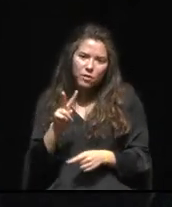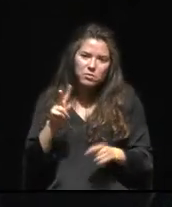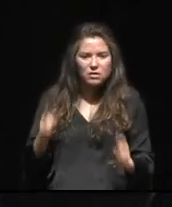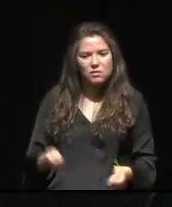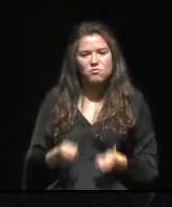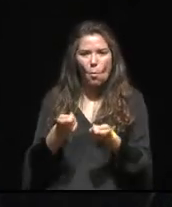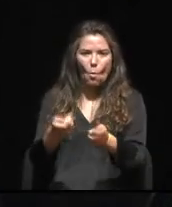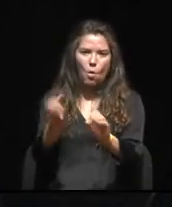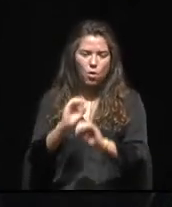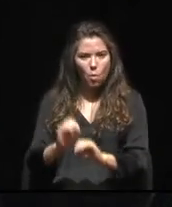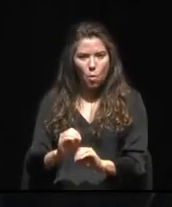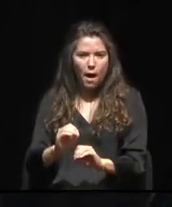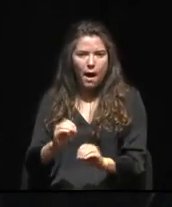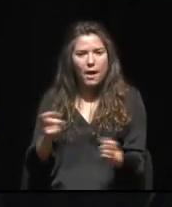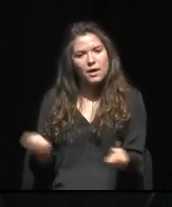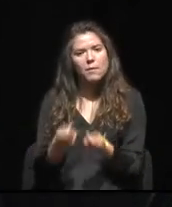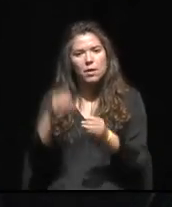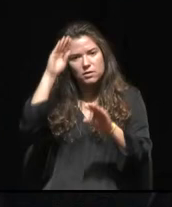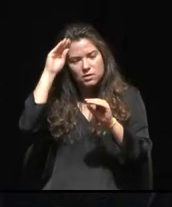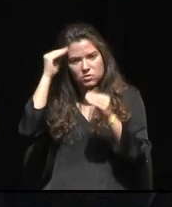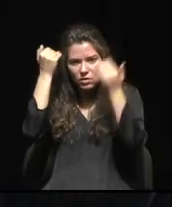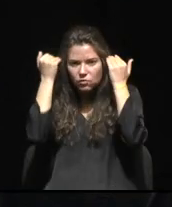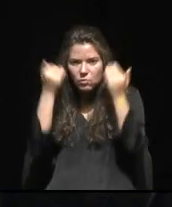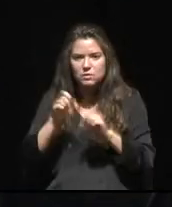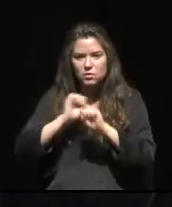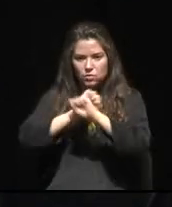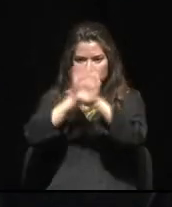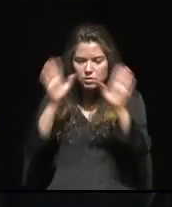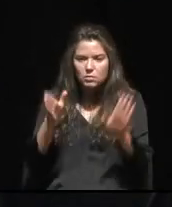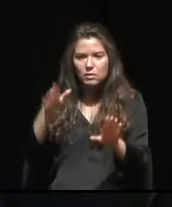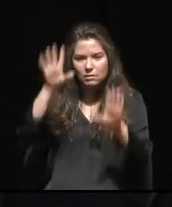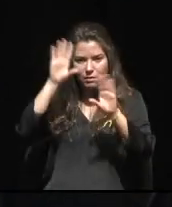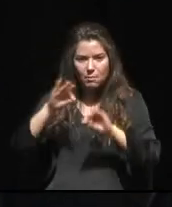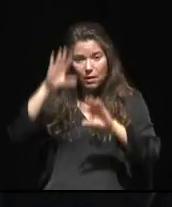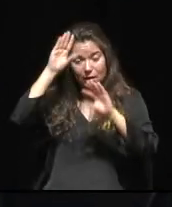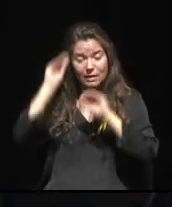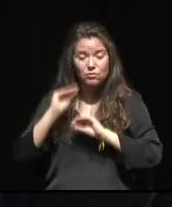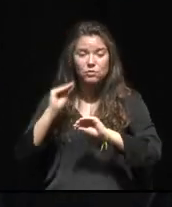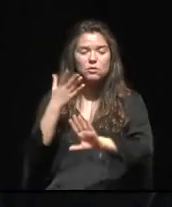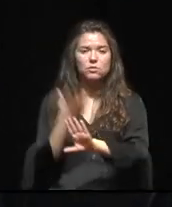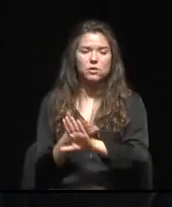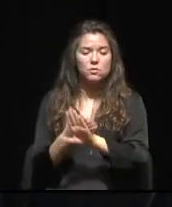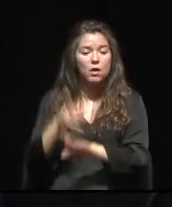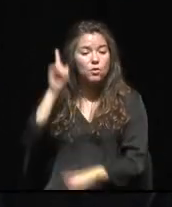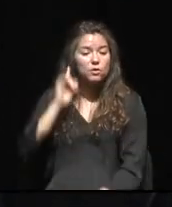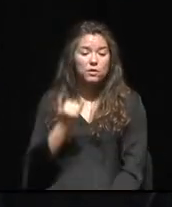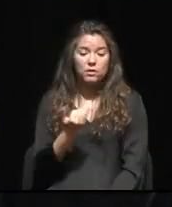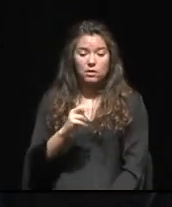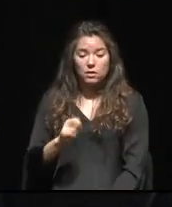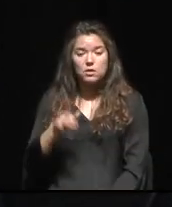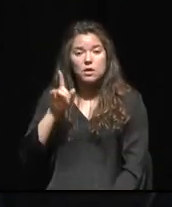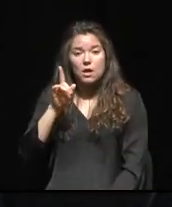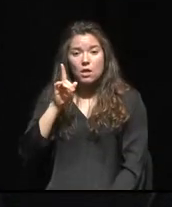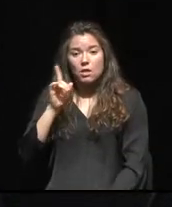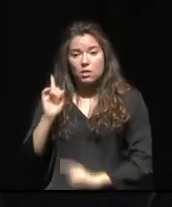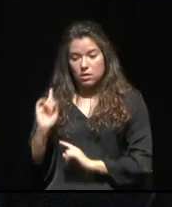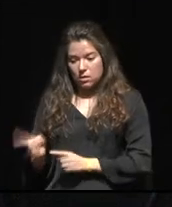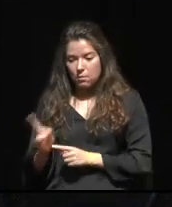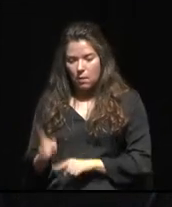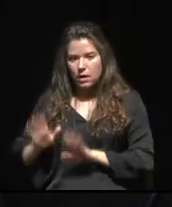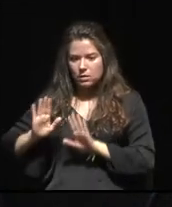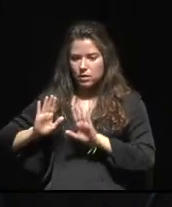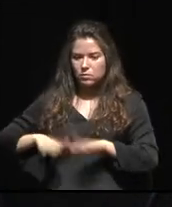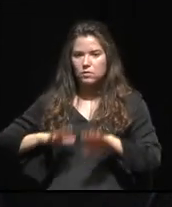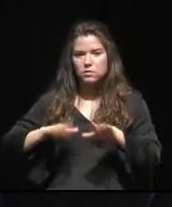campanhas de informação e esclarecimento e na educação sexual no dia 23 de Março na